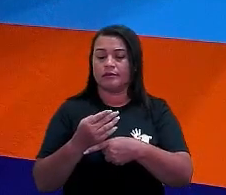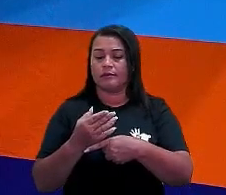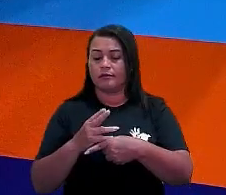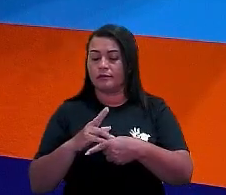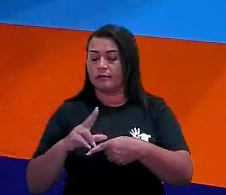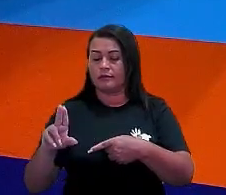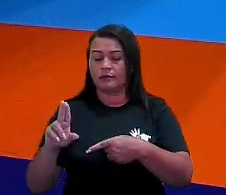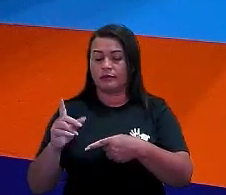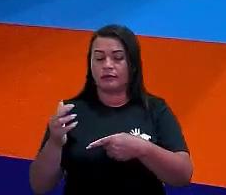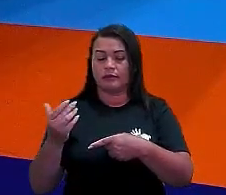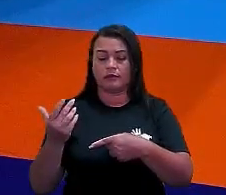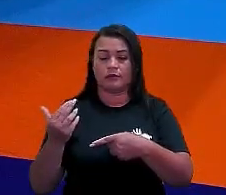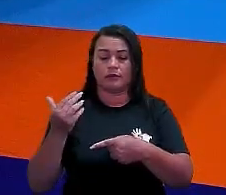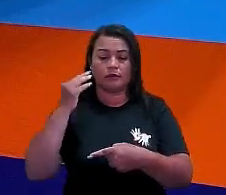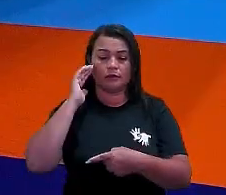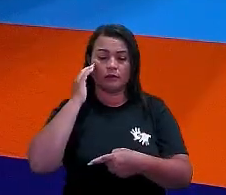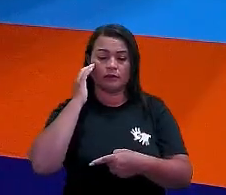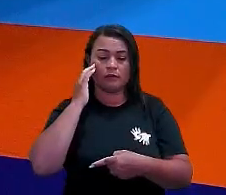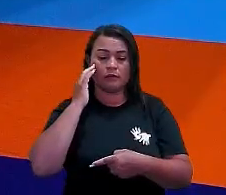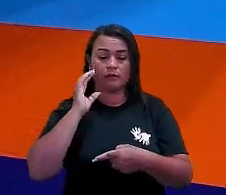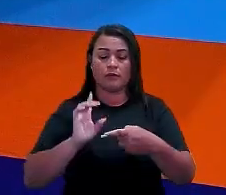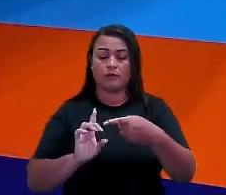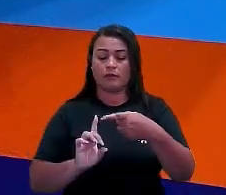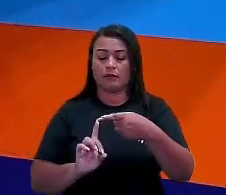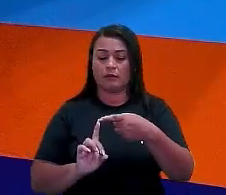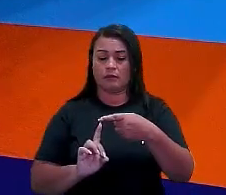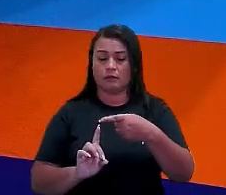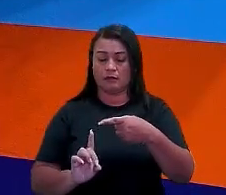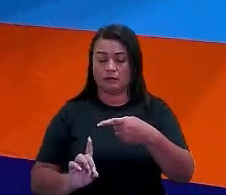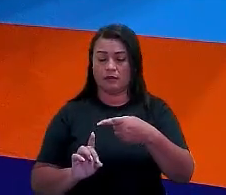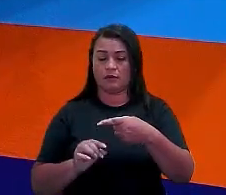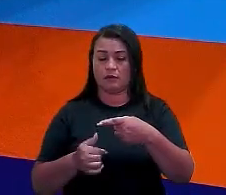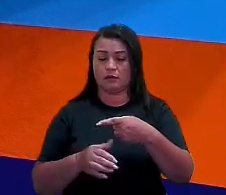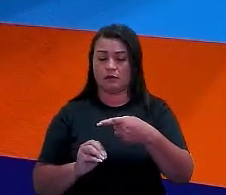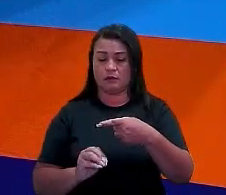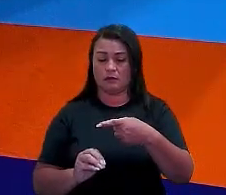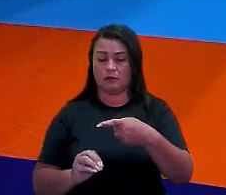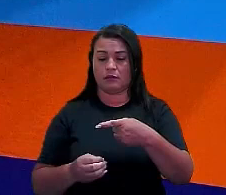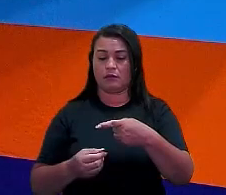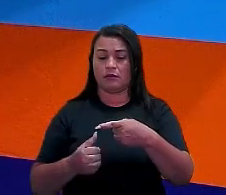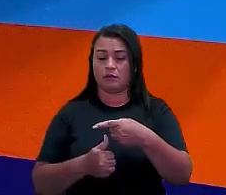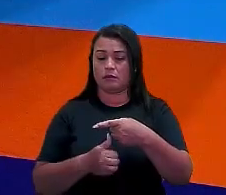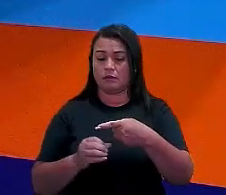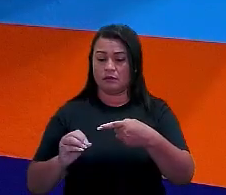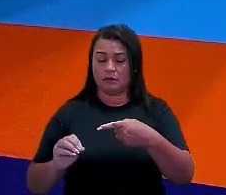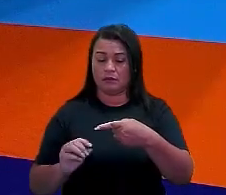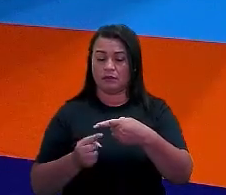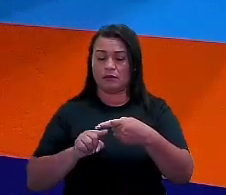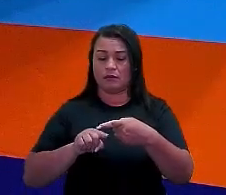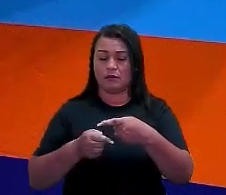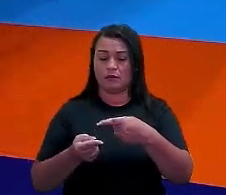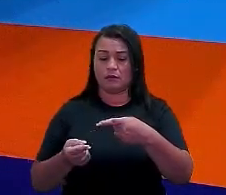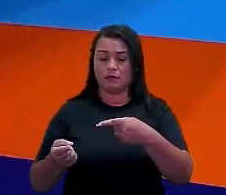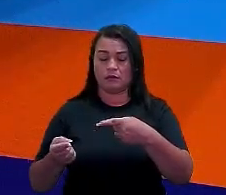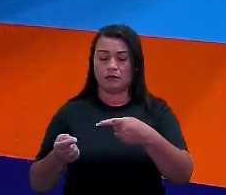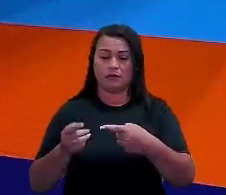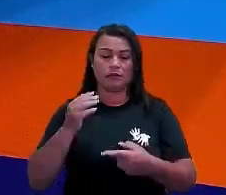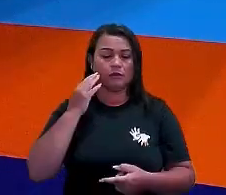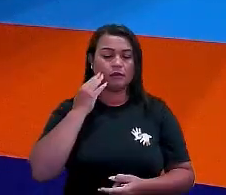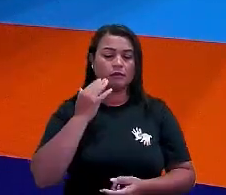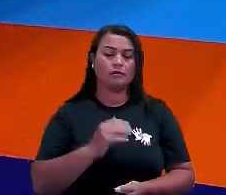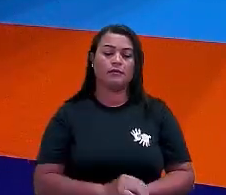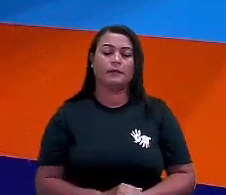certo? Então, com 10 é décimo, com 100 é centésimo, com 1000 é milésimo, tá